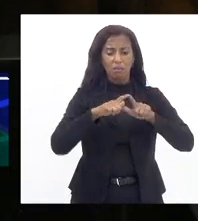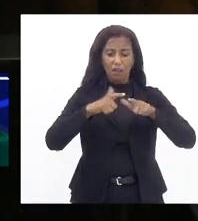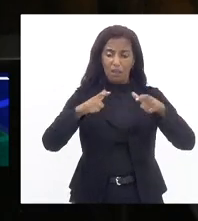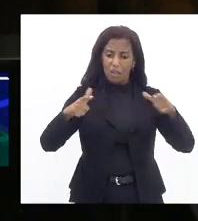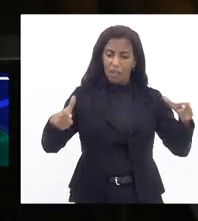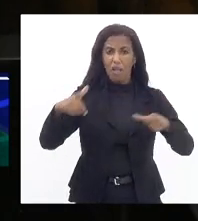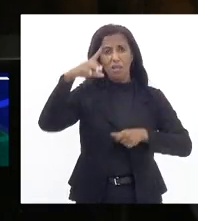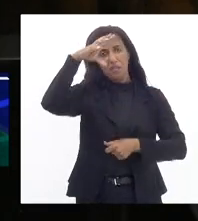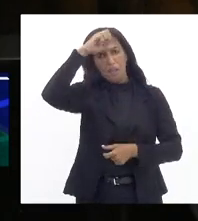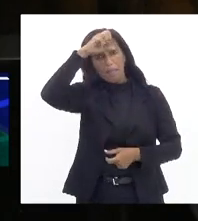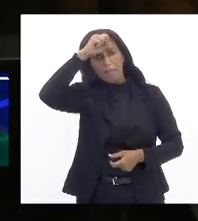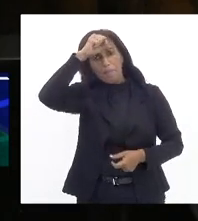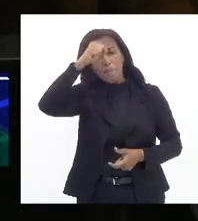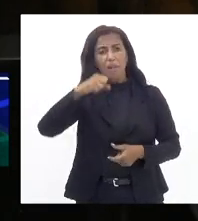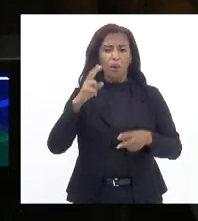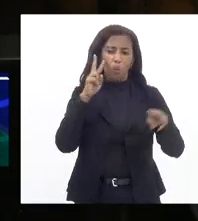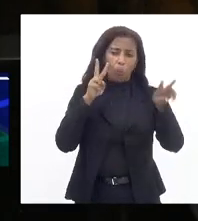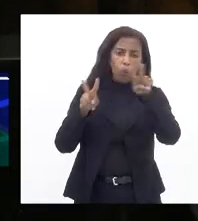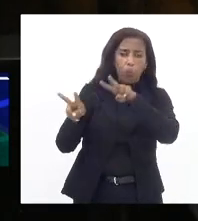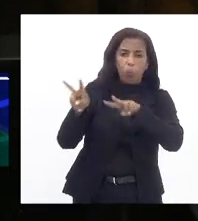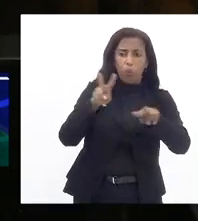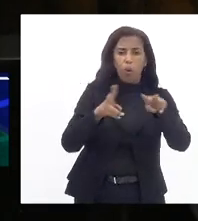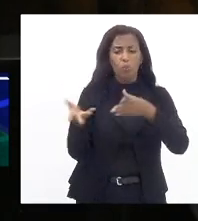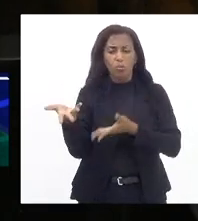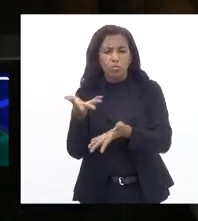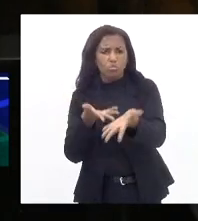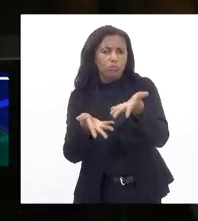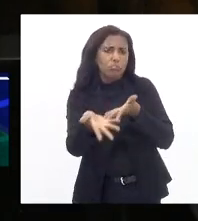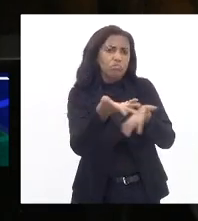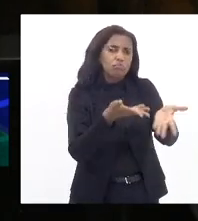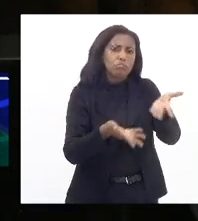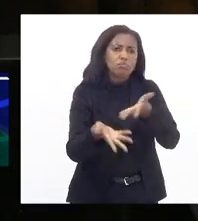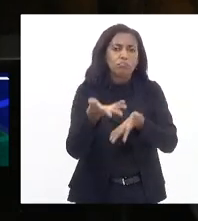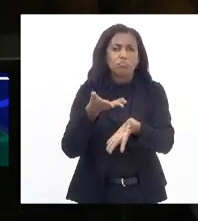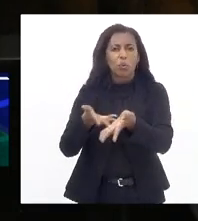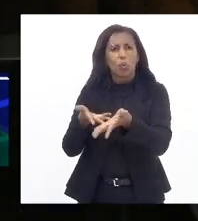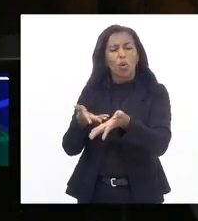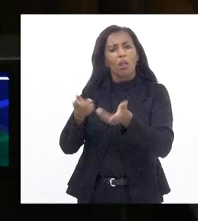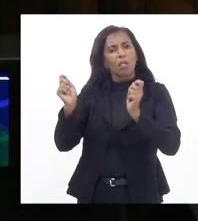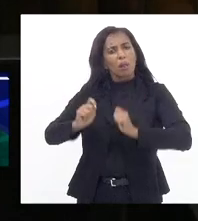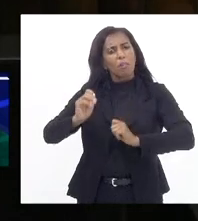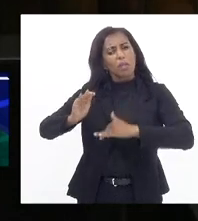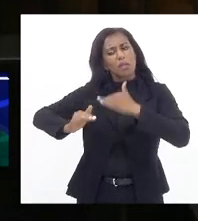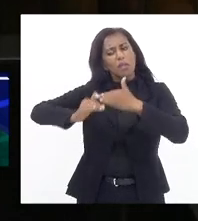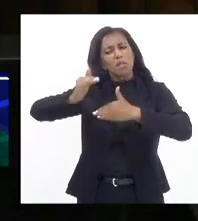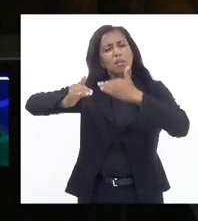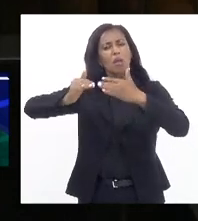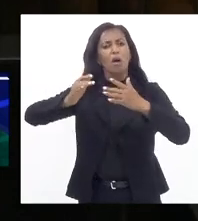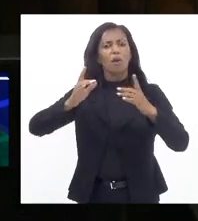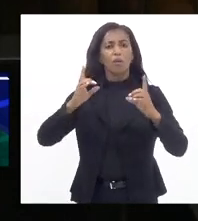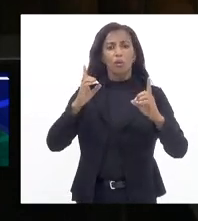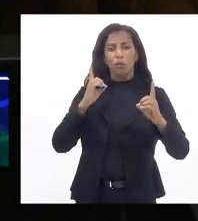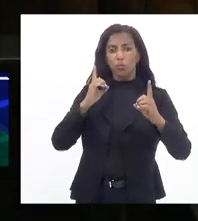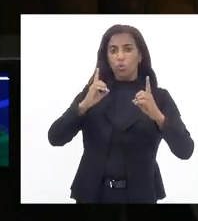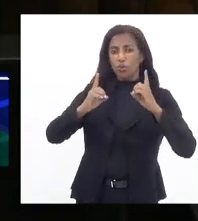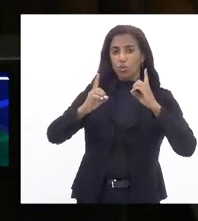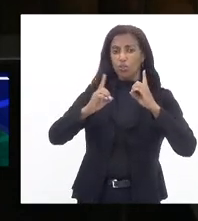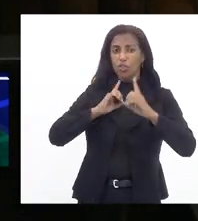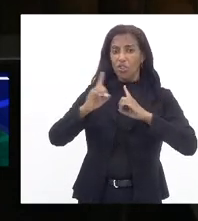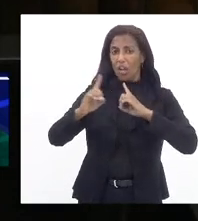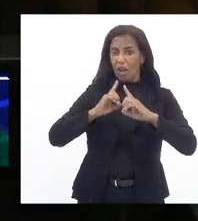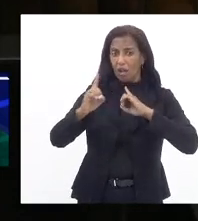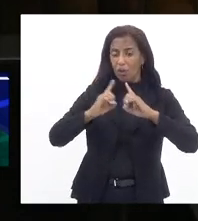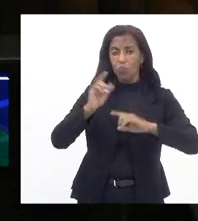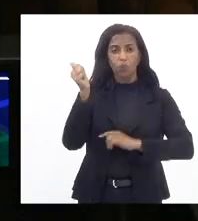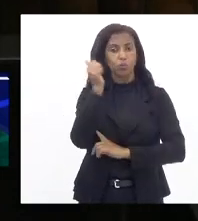muito aprende, muito observa, muito interage e muito tenta se desenvolver no diálogo com os mandatos de